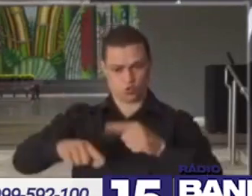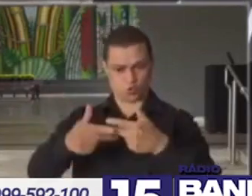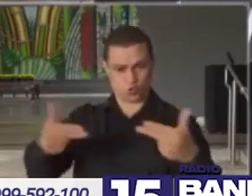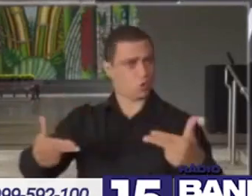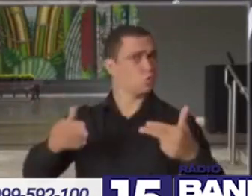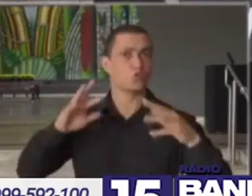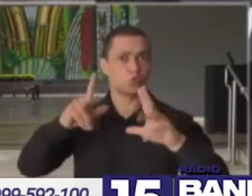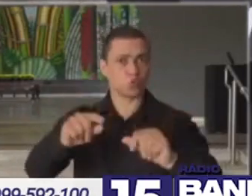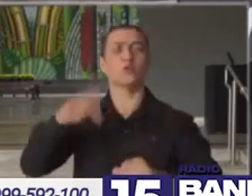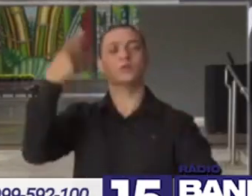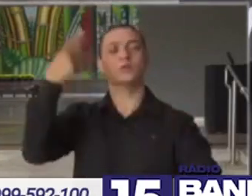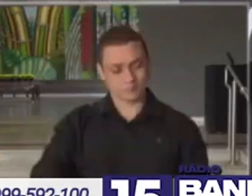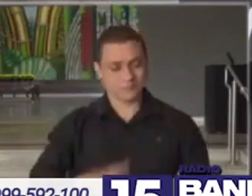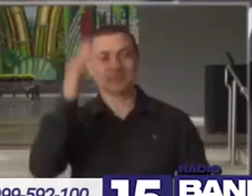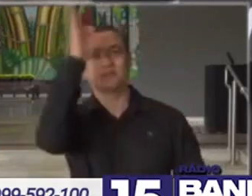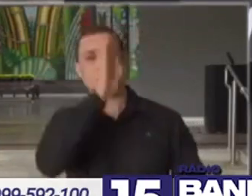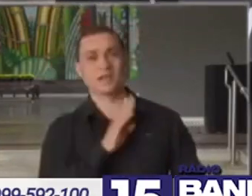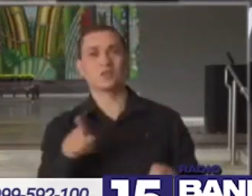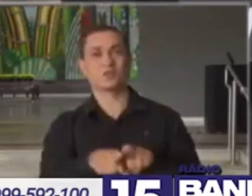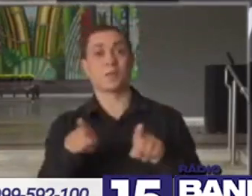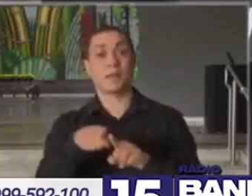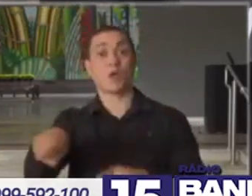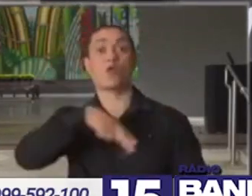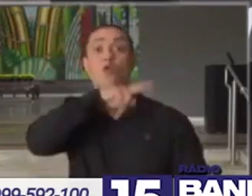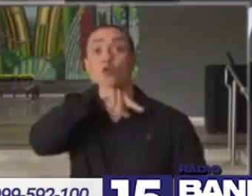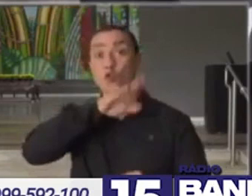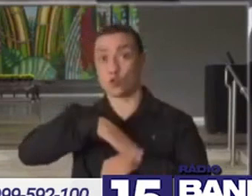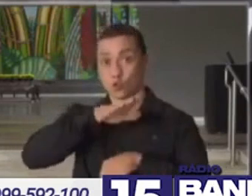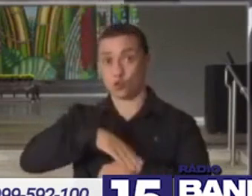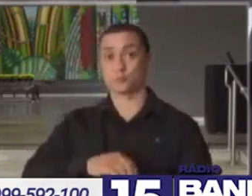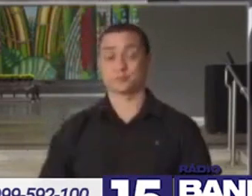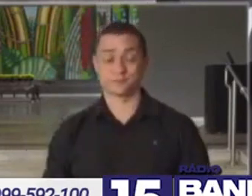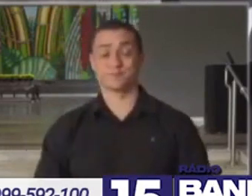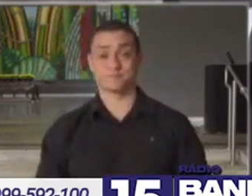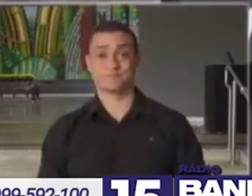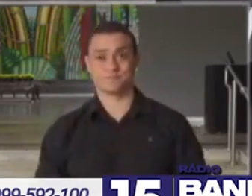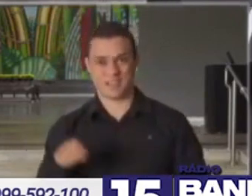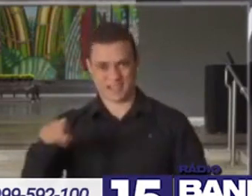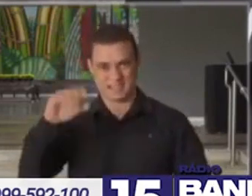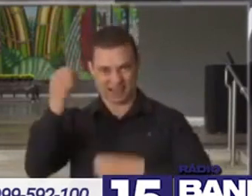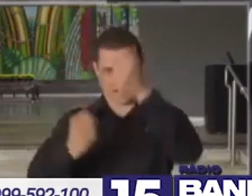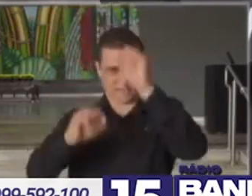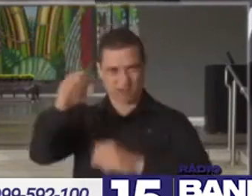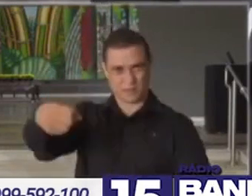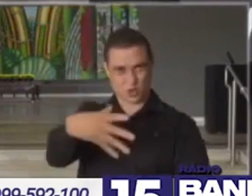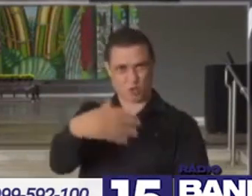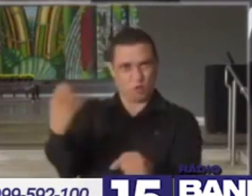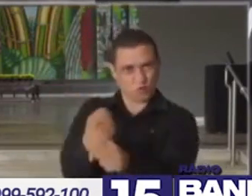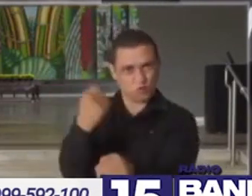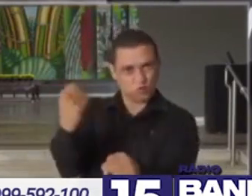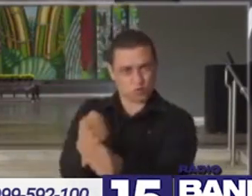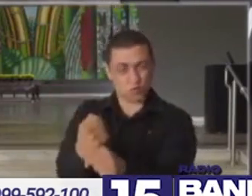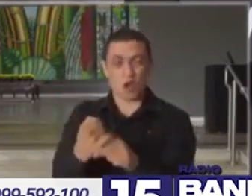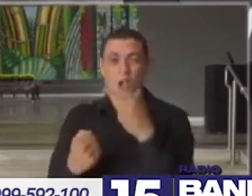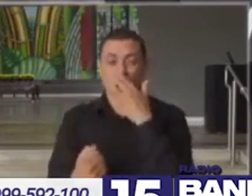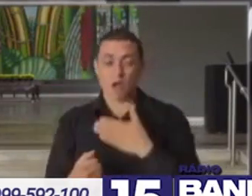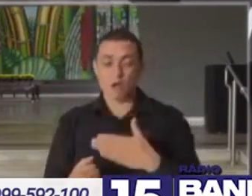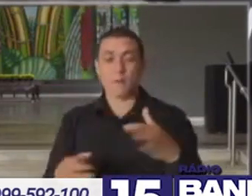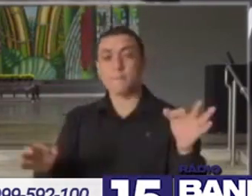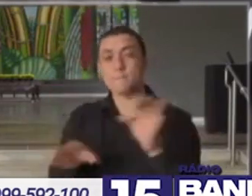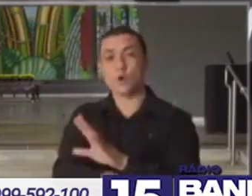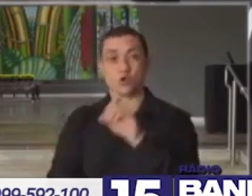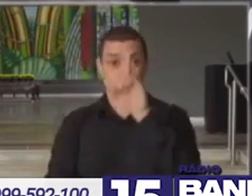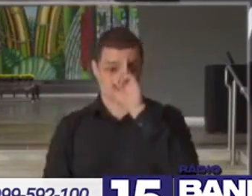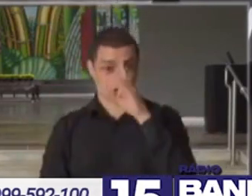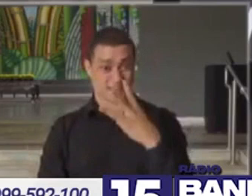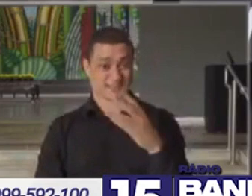Covid-19, integralmente produzida no Brasil. Será integralmente uma vacina brasileira,